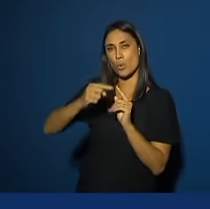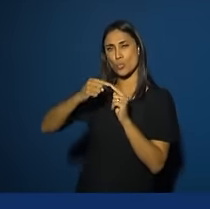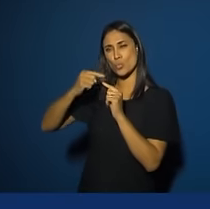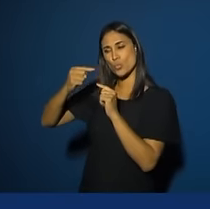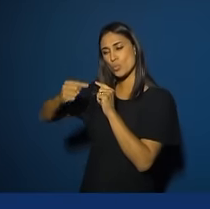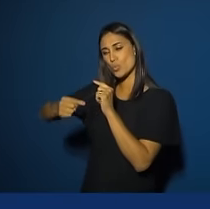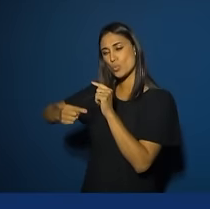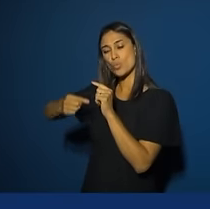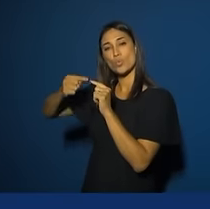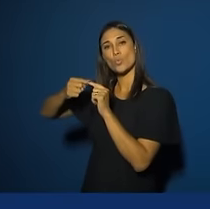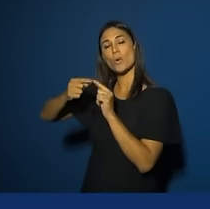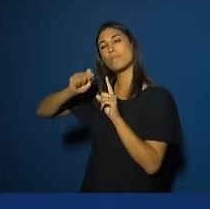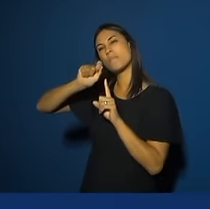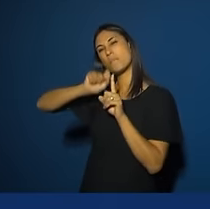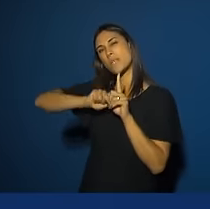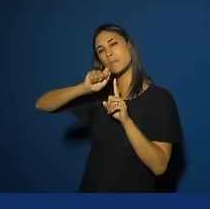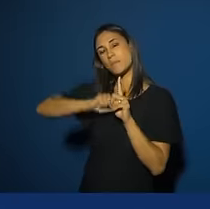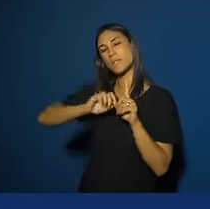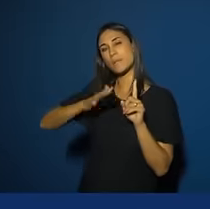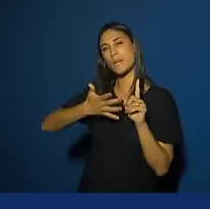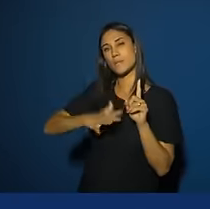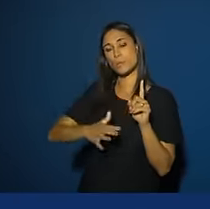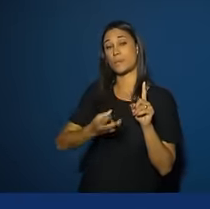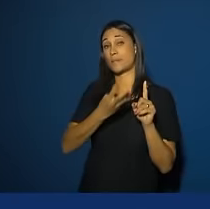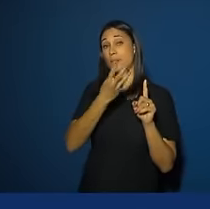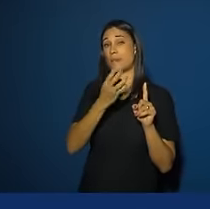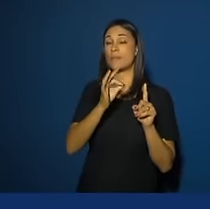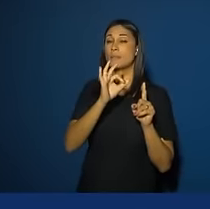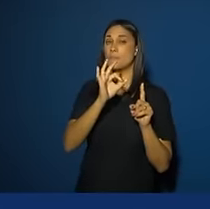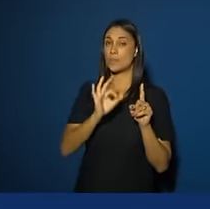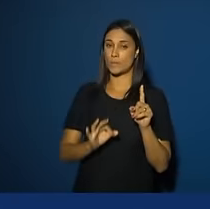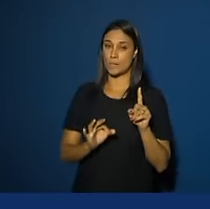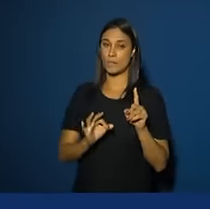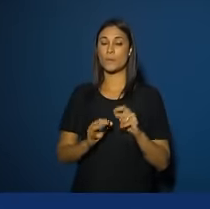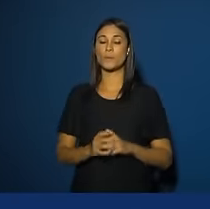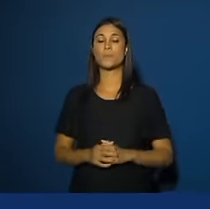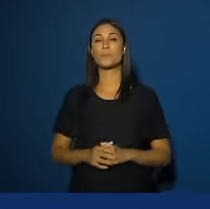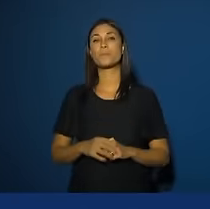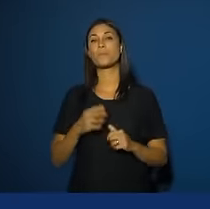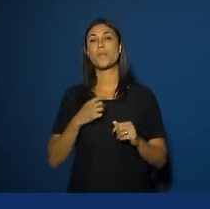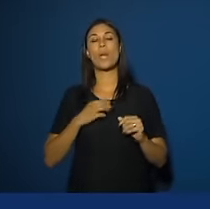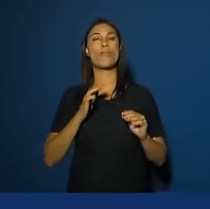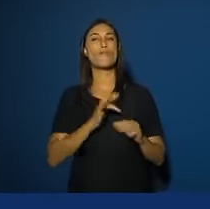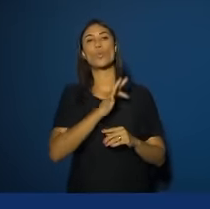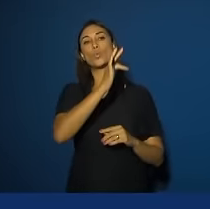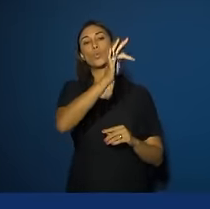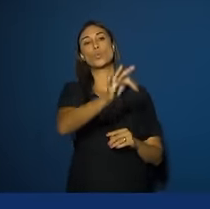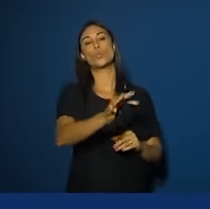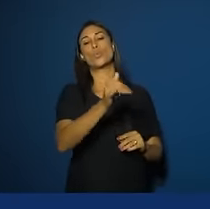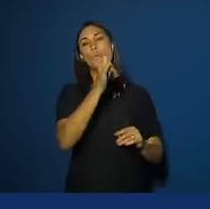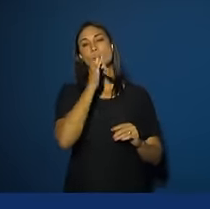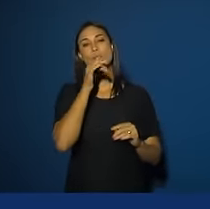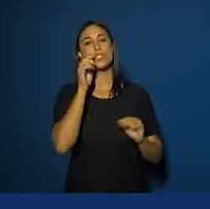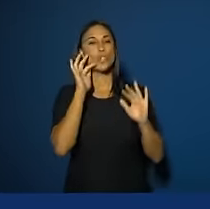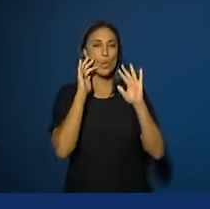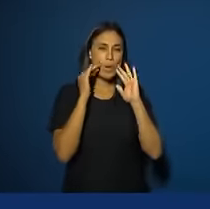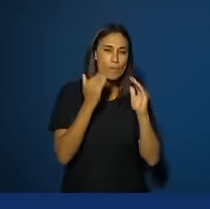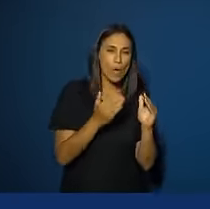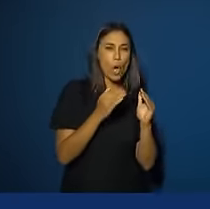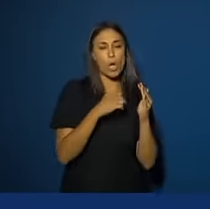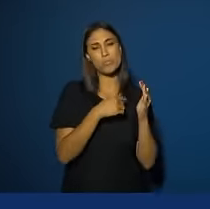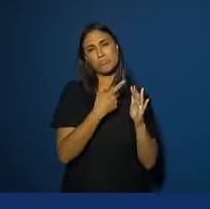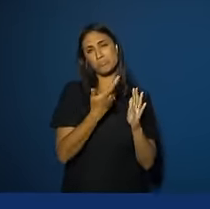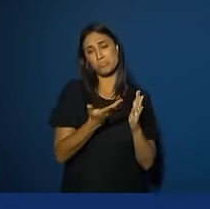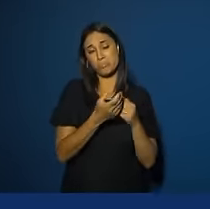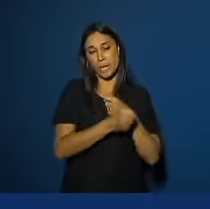meses, a média deles, em torno de 3%, a projeção de inflação, né, se a gente olhar o Focus, etc.,